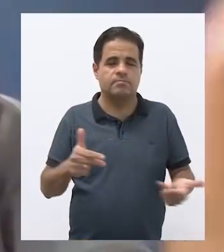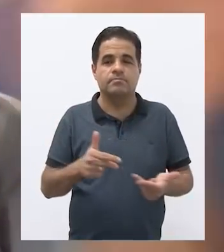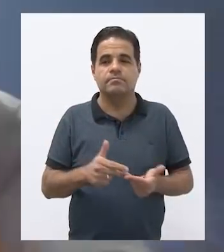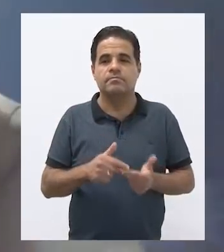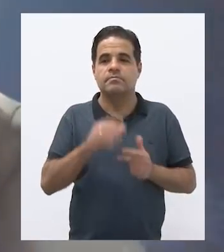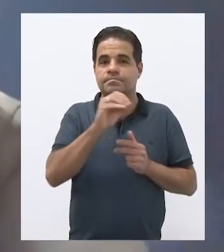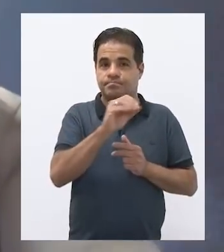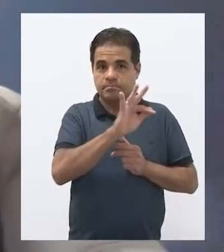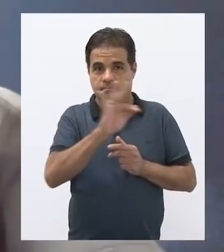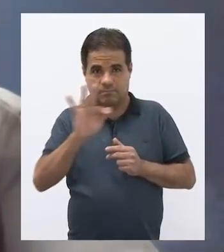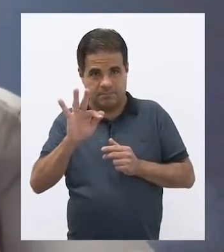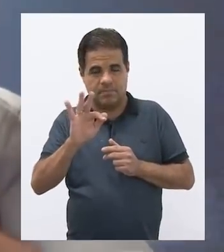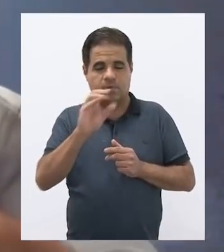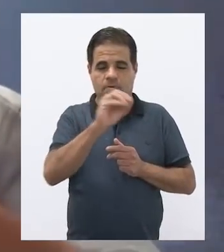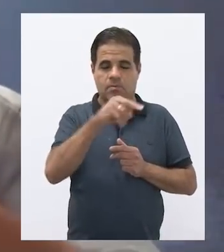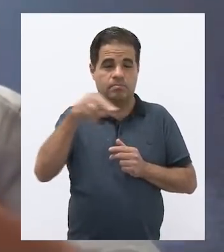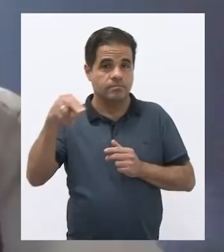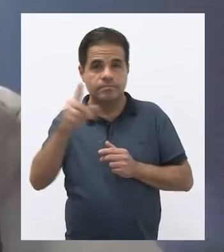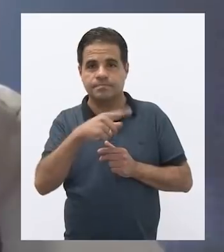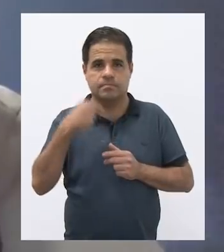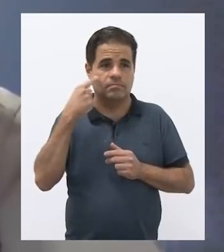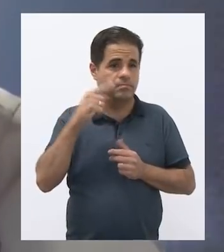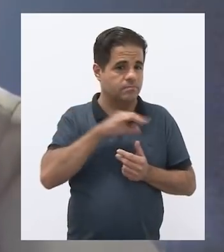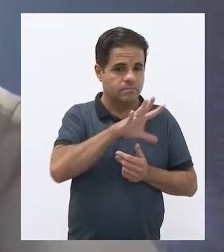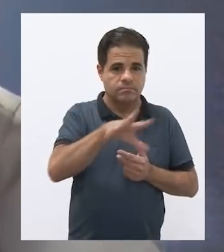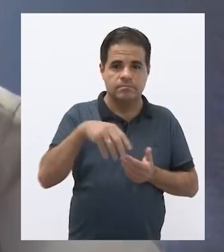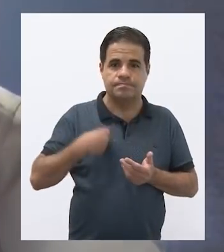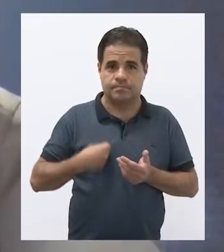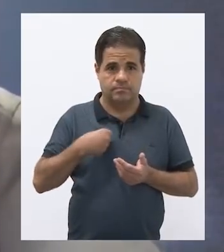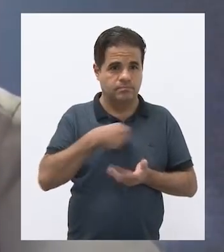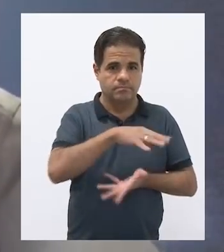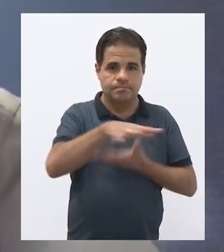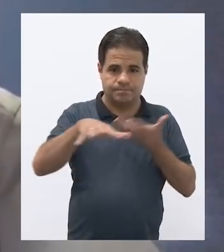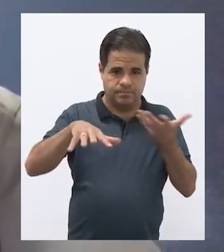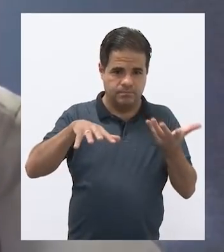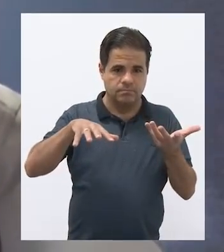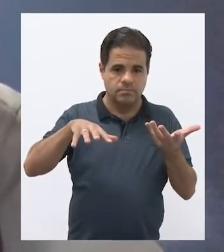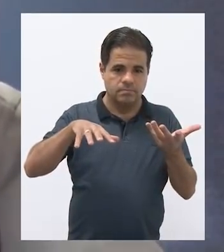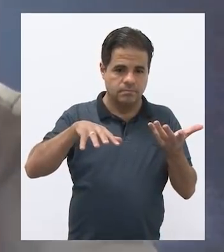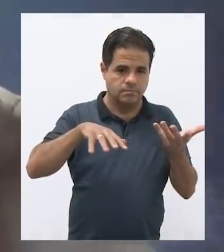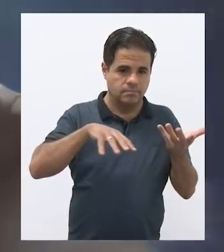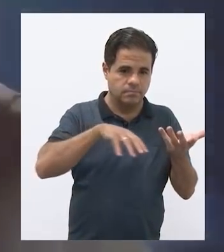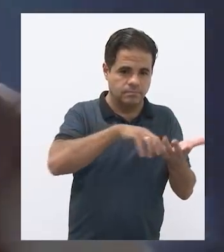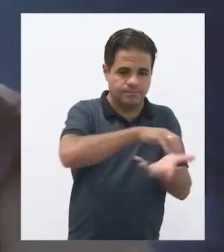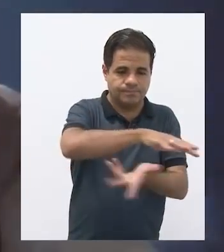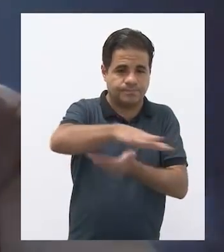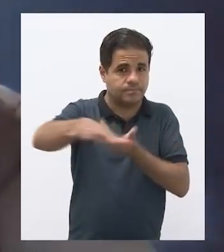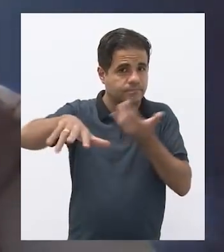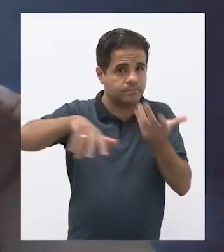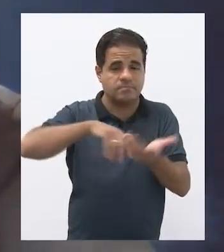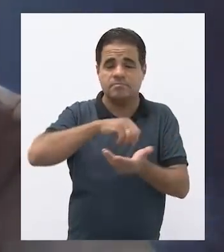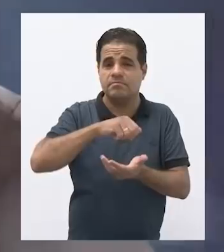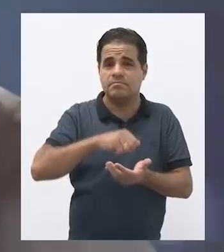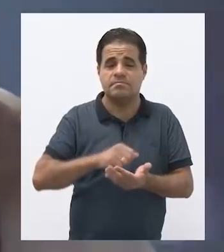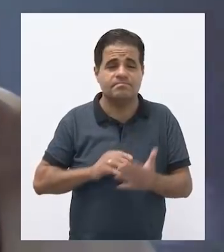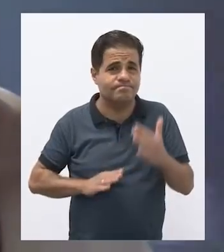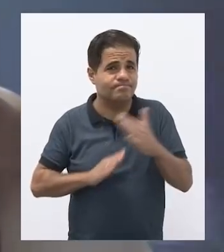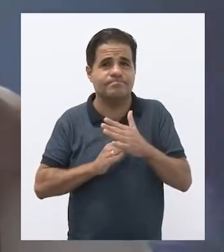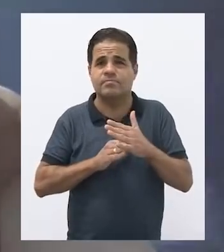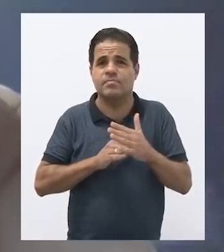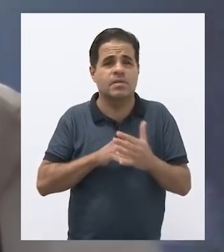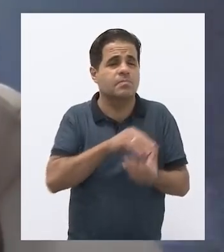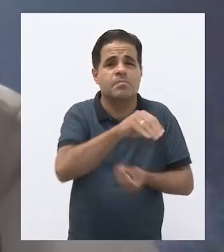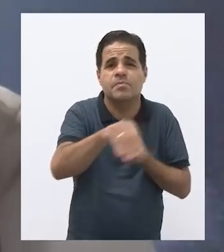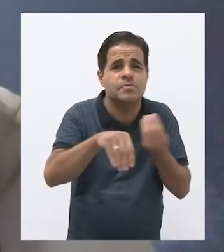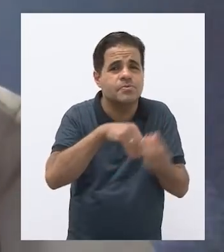off e o on. A gente vive aí um universo em que essas duas fronteiras já é que essa fronteira já se dissipou e a gente